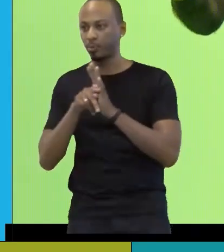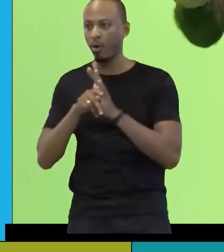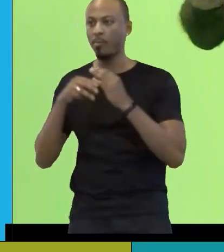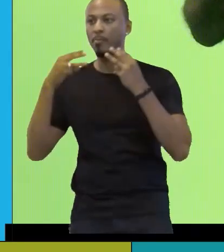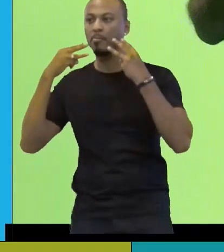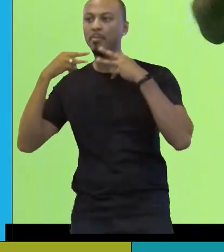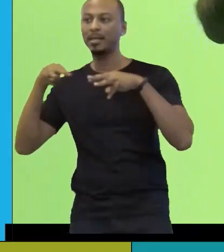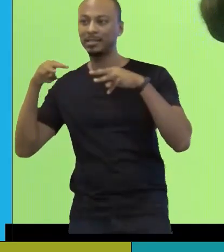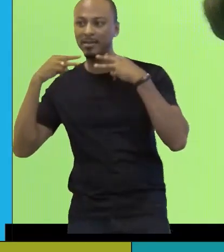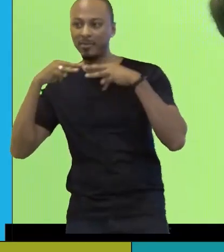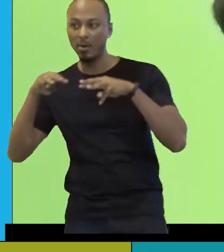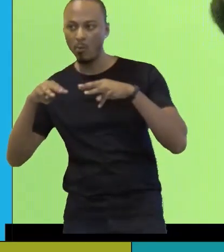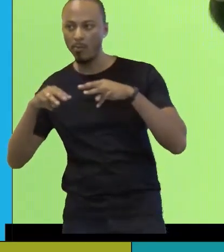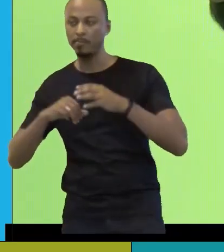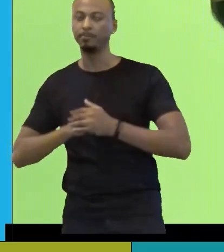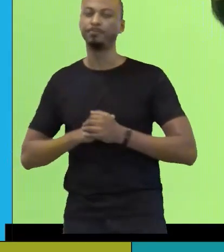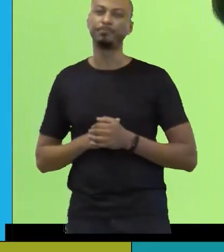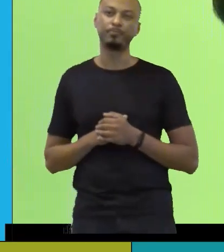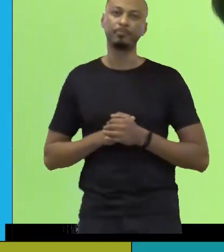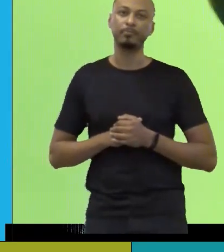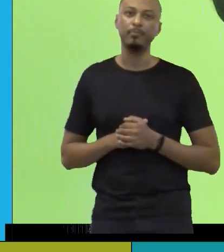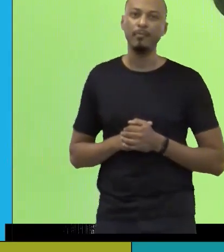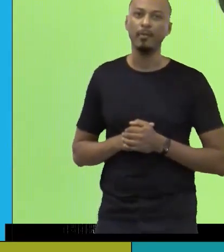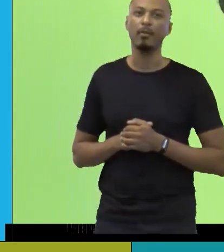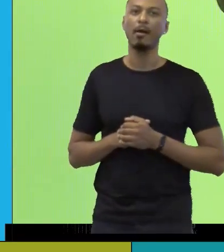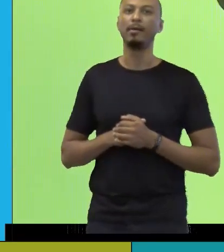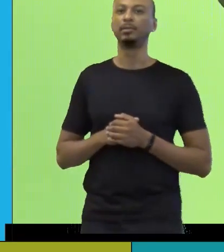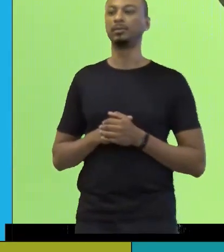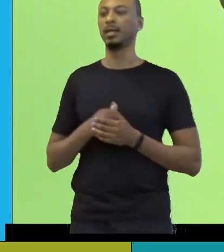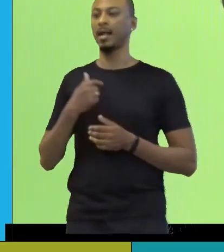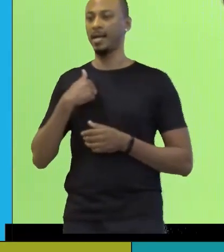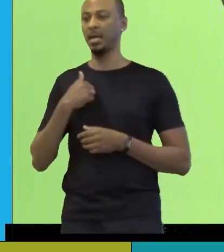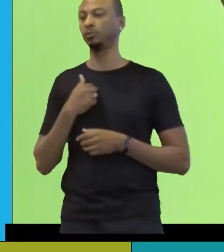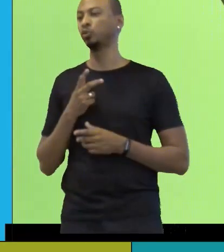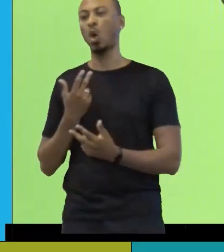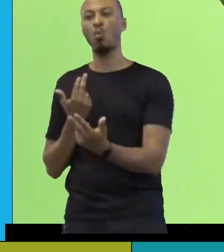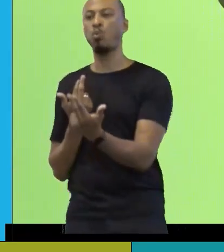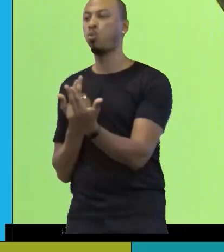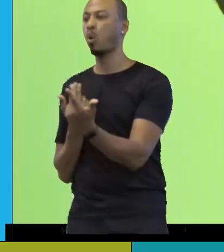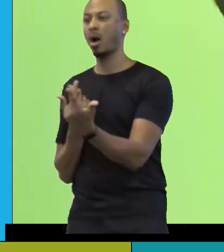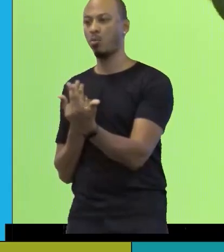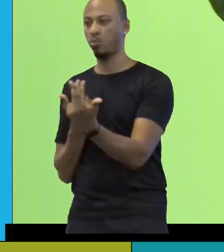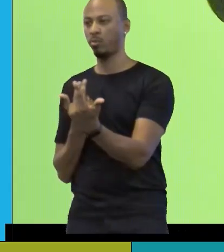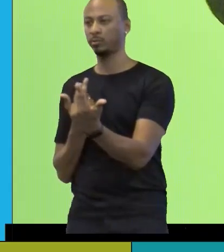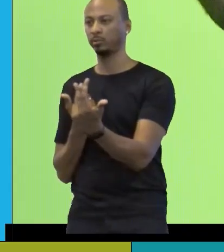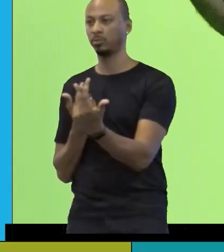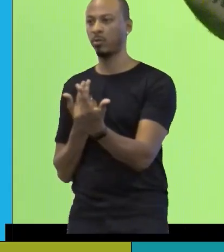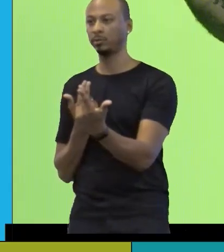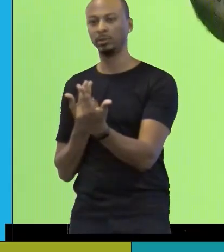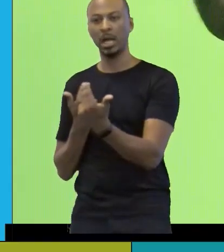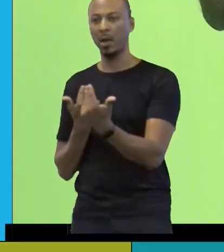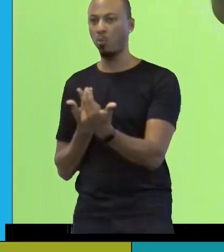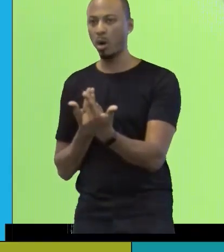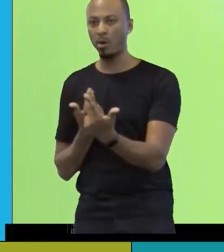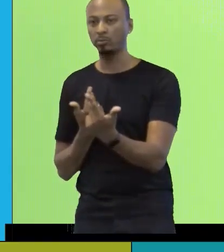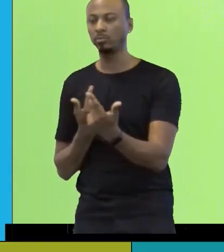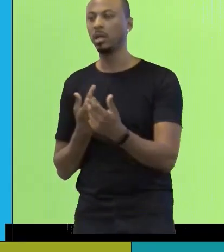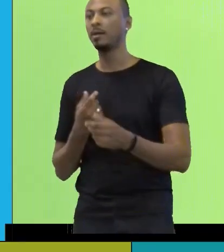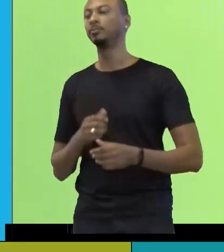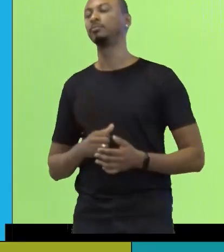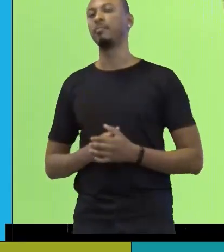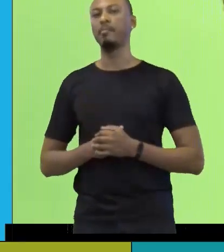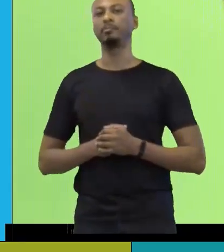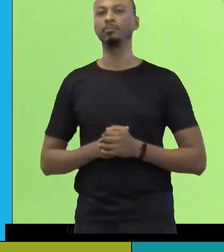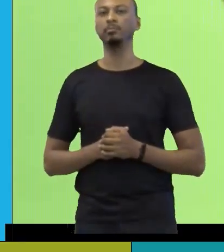forma bondosa? Não, eu ajo de acordo com a minha circunstância. Entendido